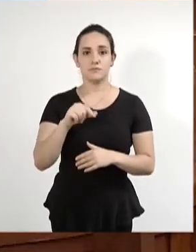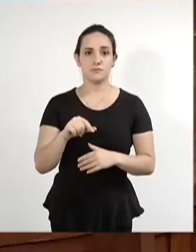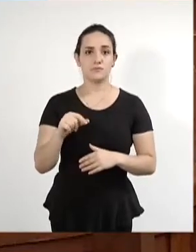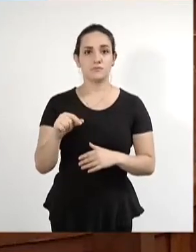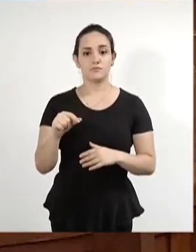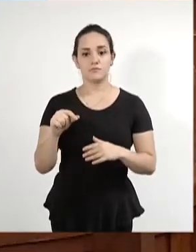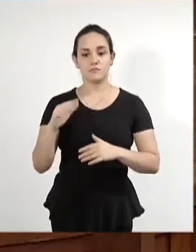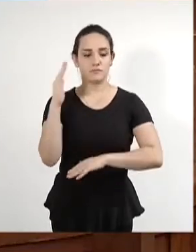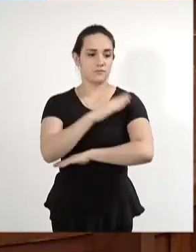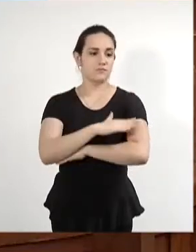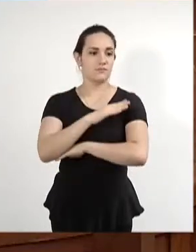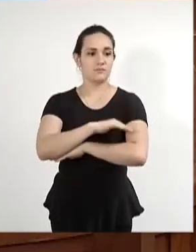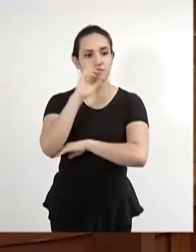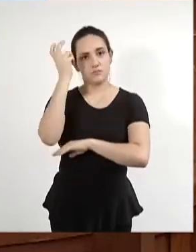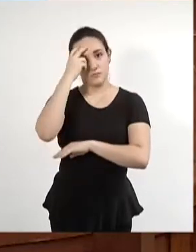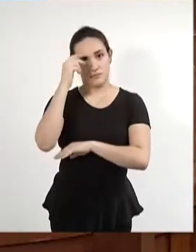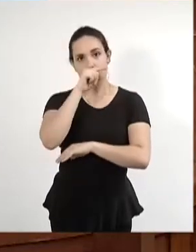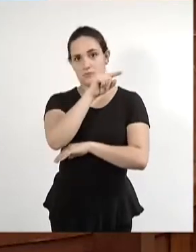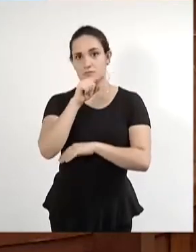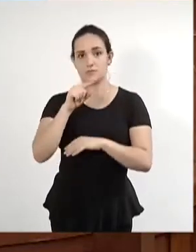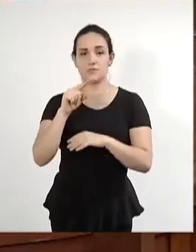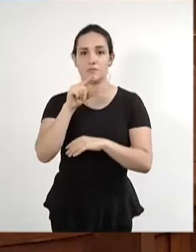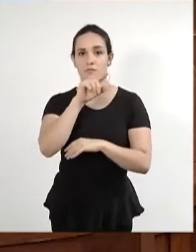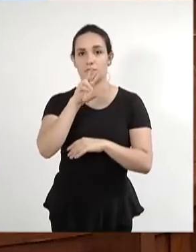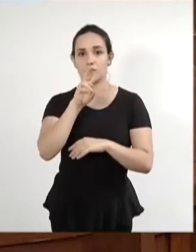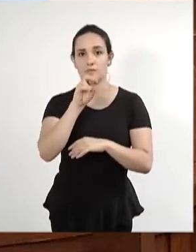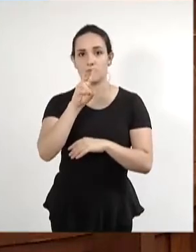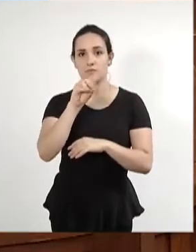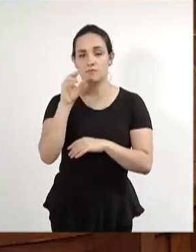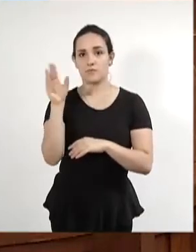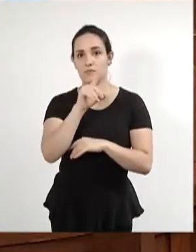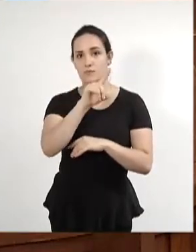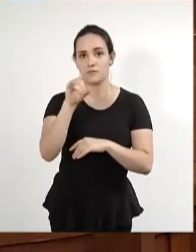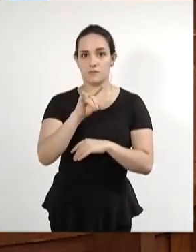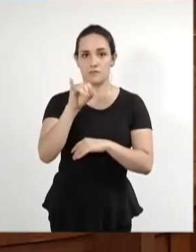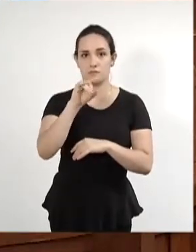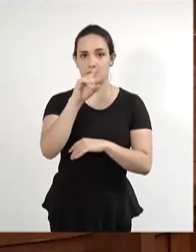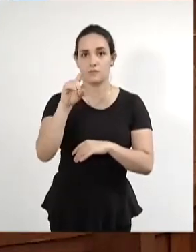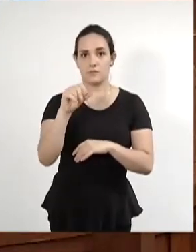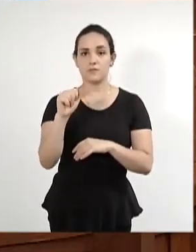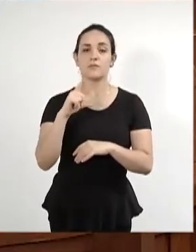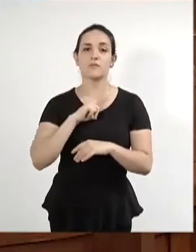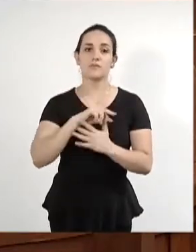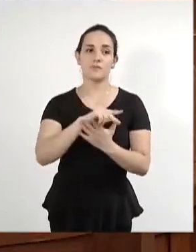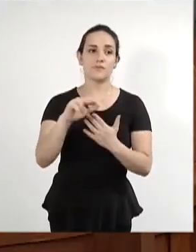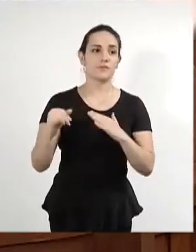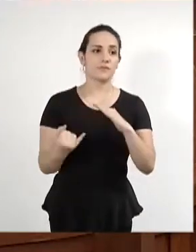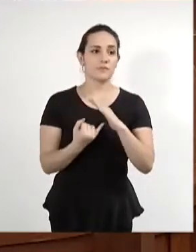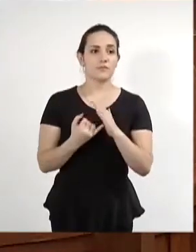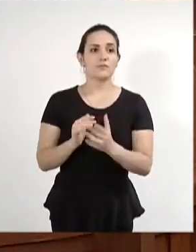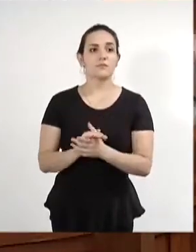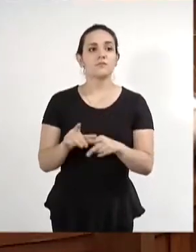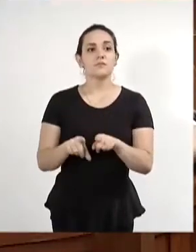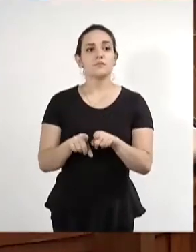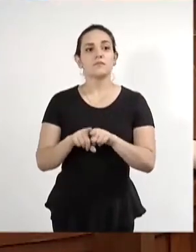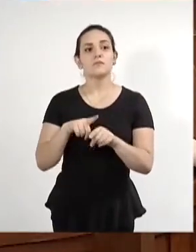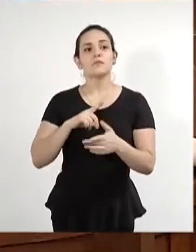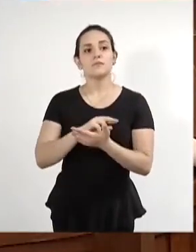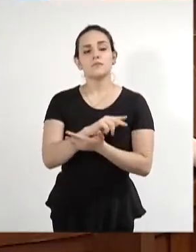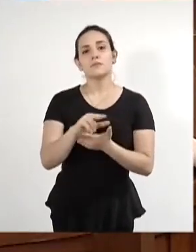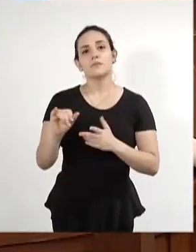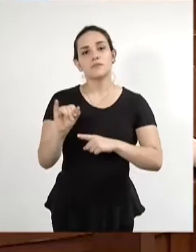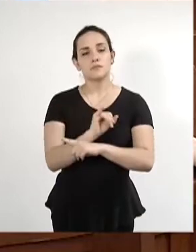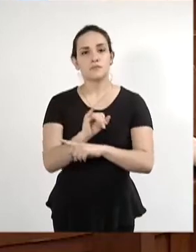Centro de Referência Vovó Ziza, aqui em Campo Grande, com a Frente Parlamentar, várias instituições, além de várias